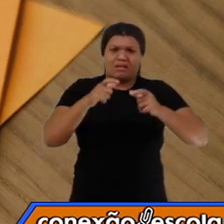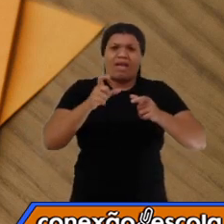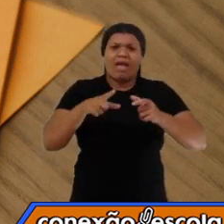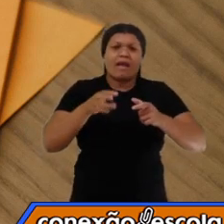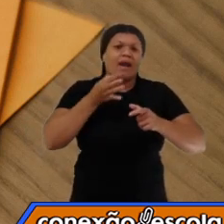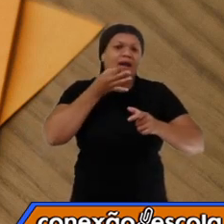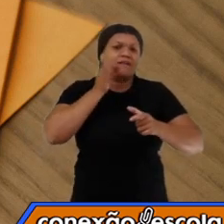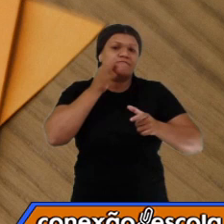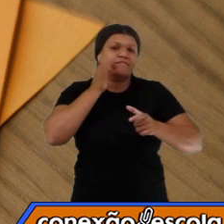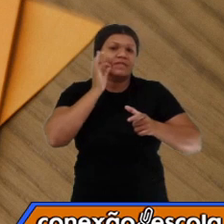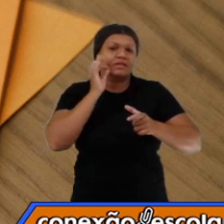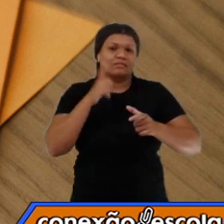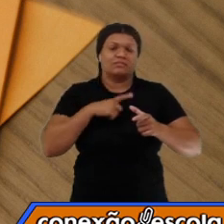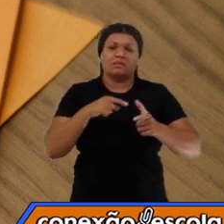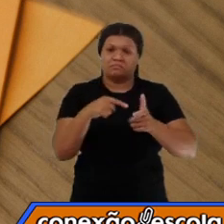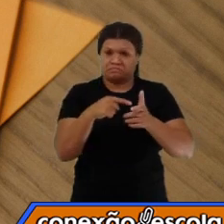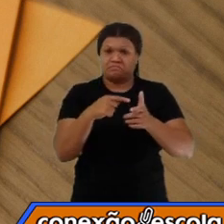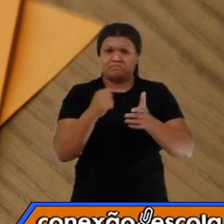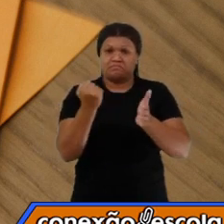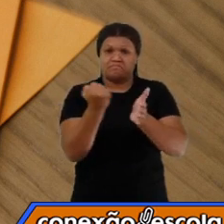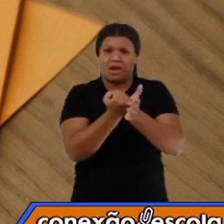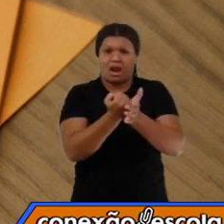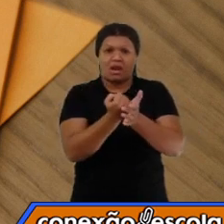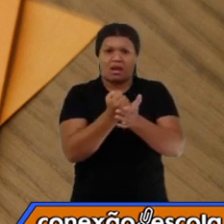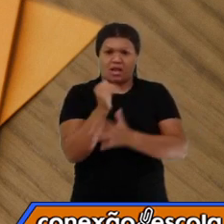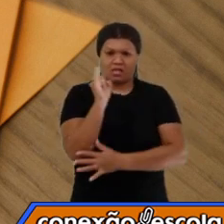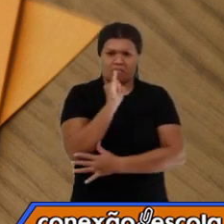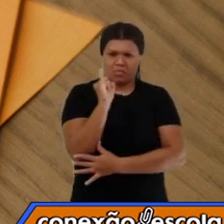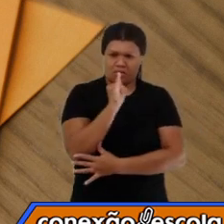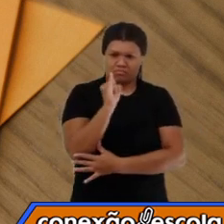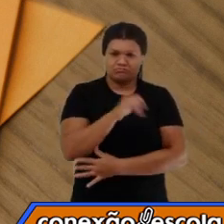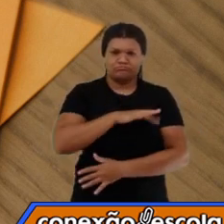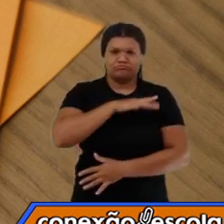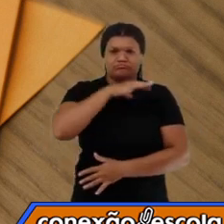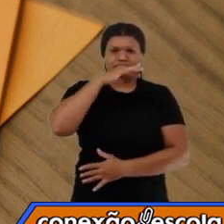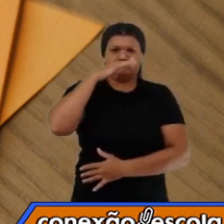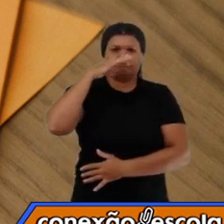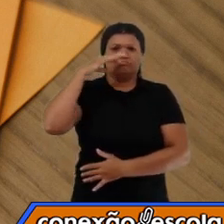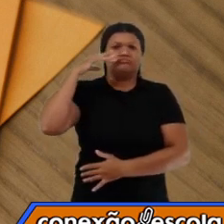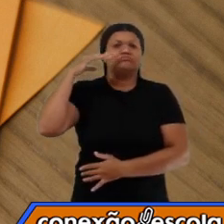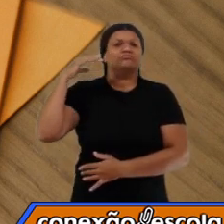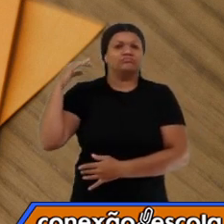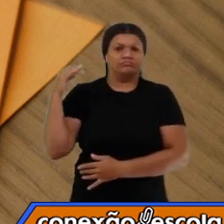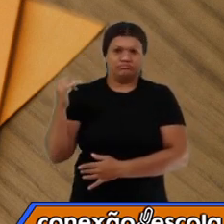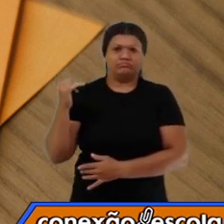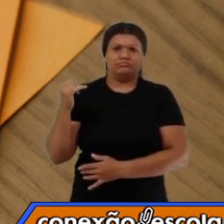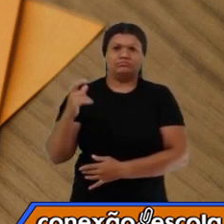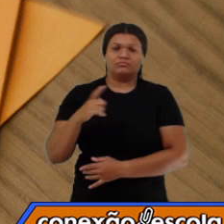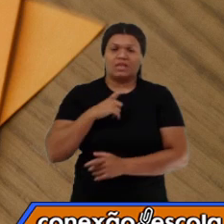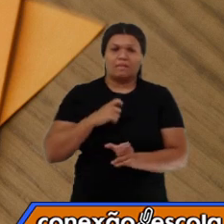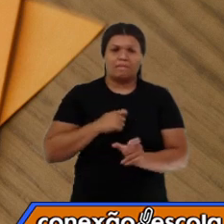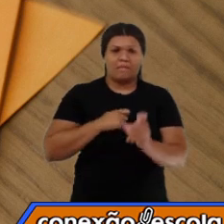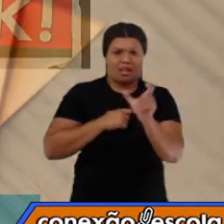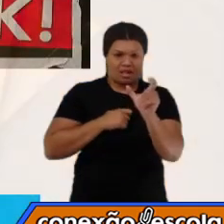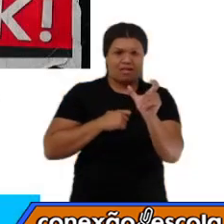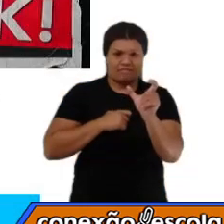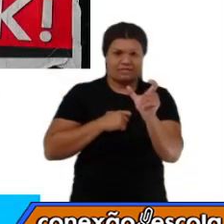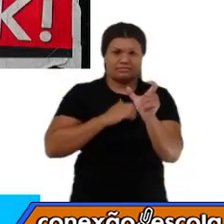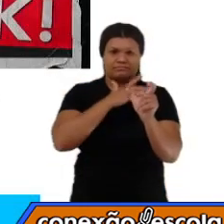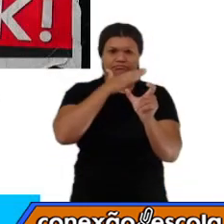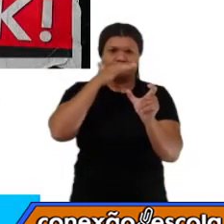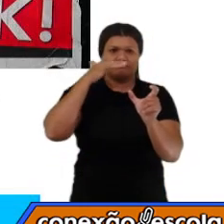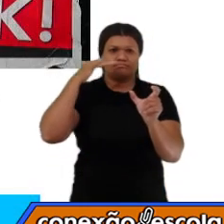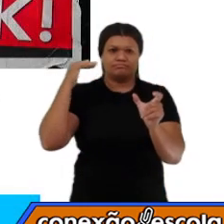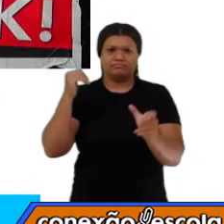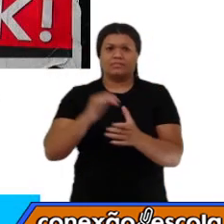um café importado, aromático, olha lá, a palavra aromatic, que